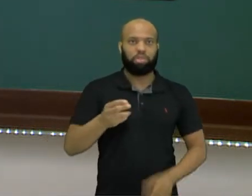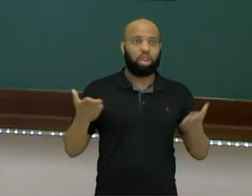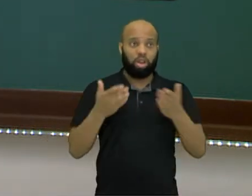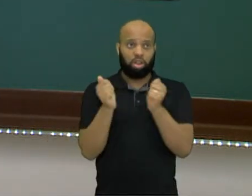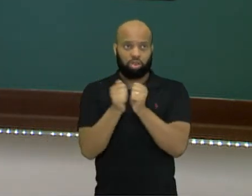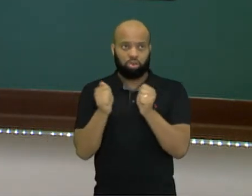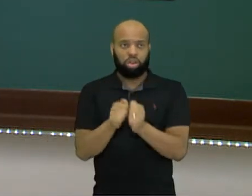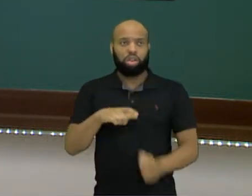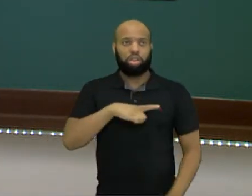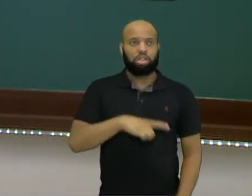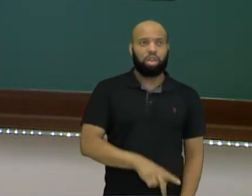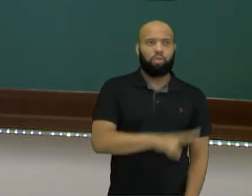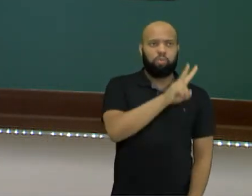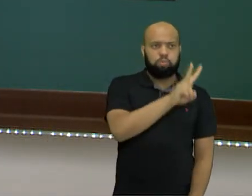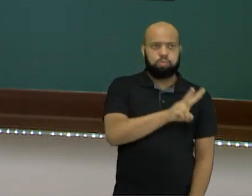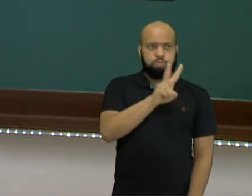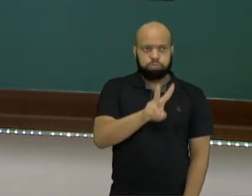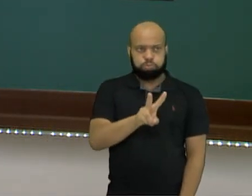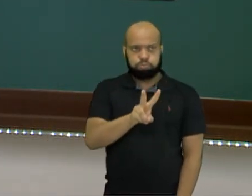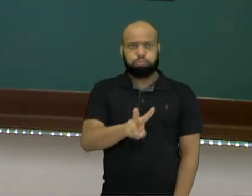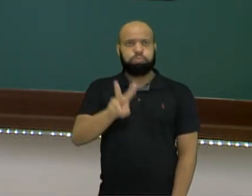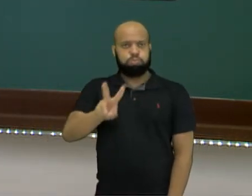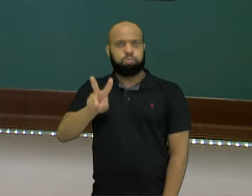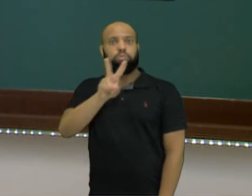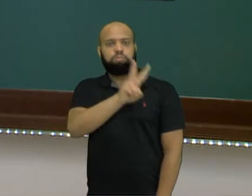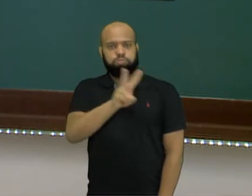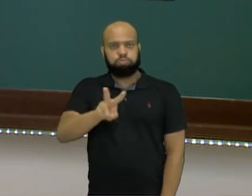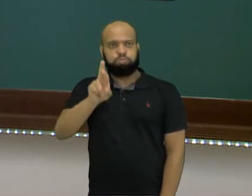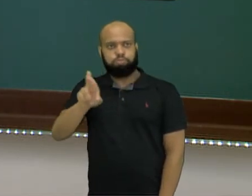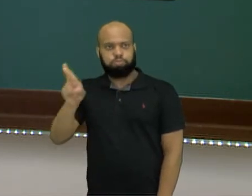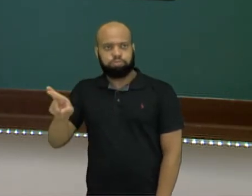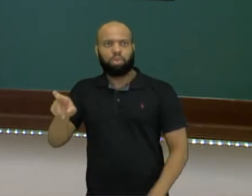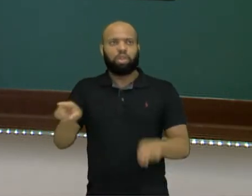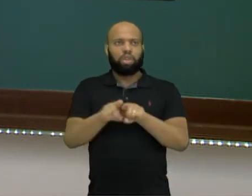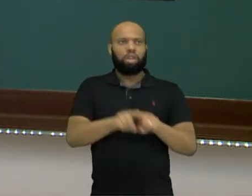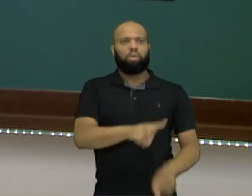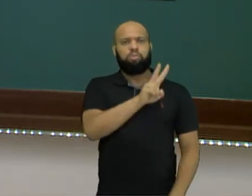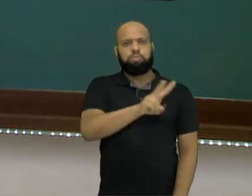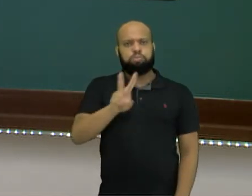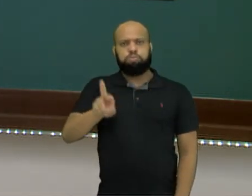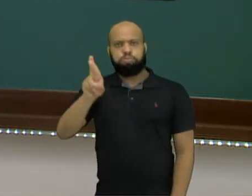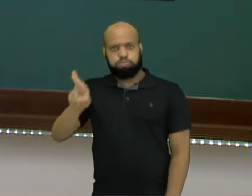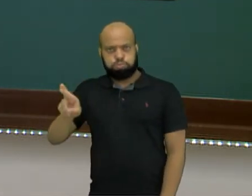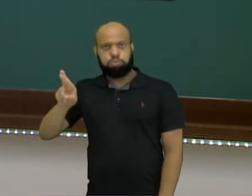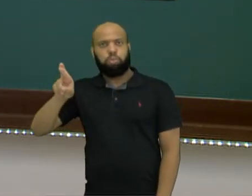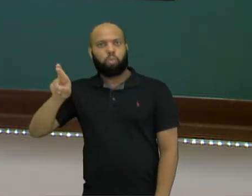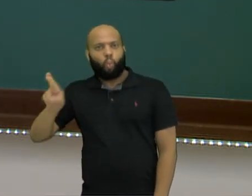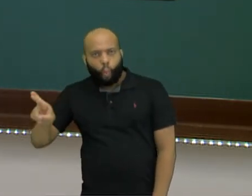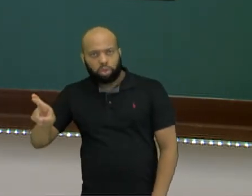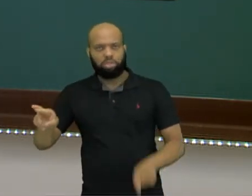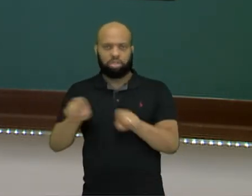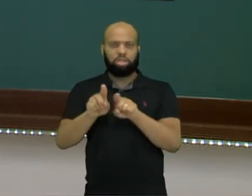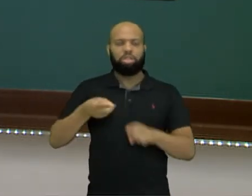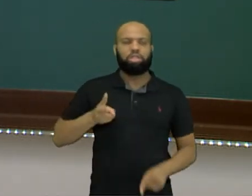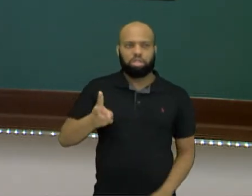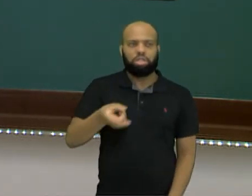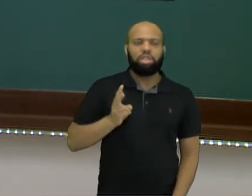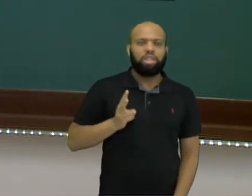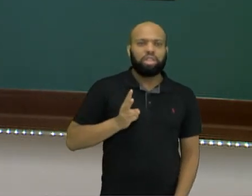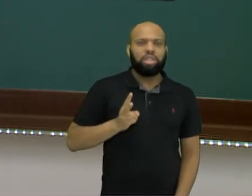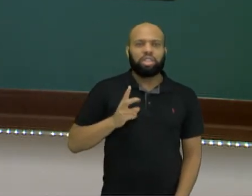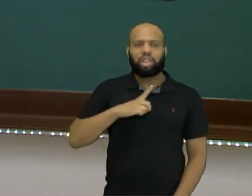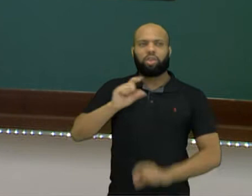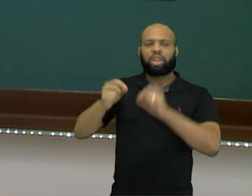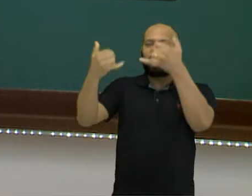dentro. Vzão, Vzão, Rzão, Rzão, Vzão, Vzão, Rzão, Rzinho e assim por diante. Então, eu sempre estou colocando